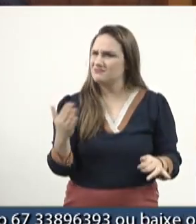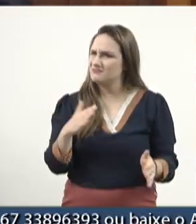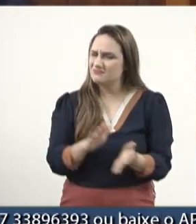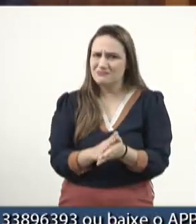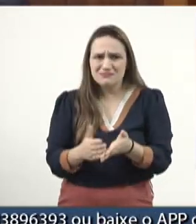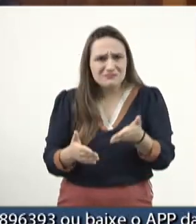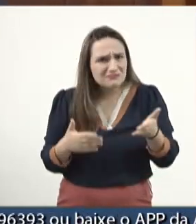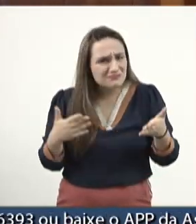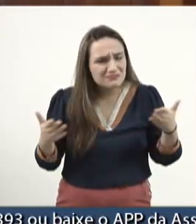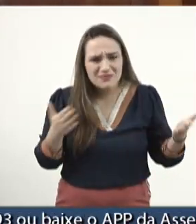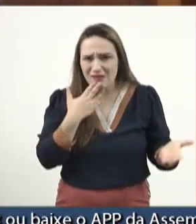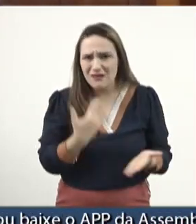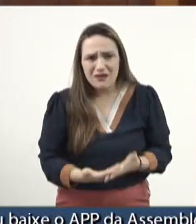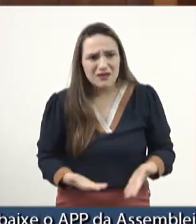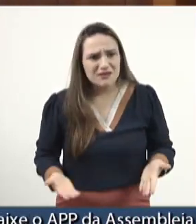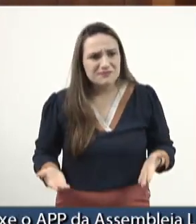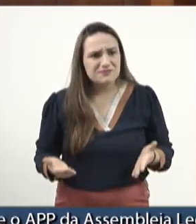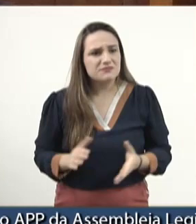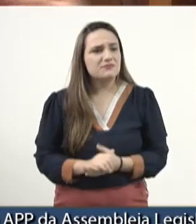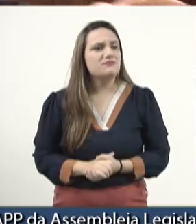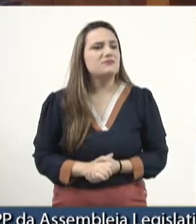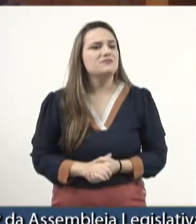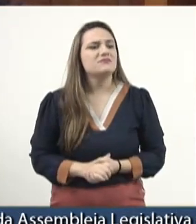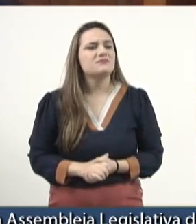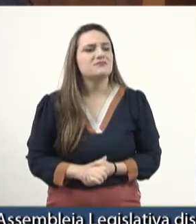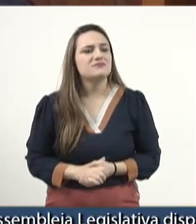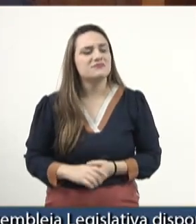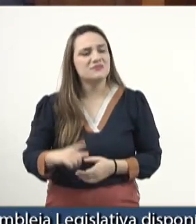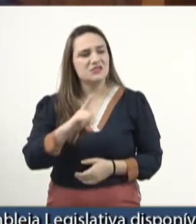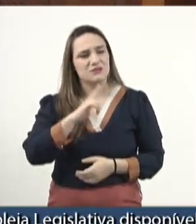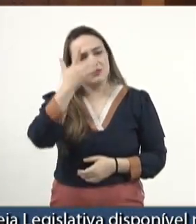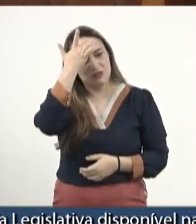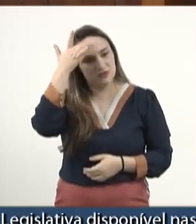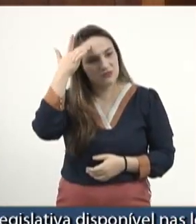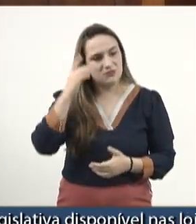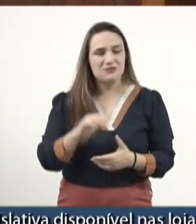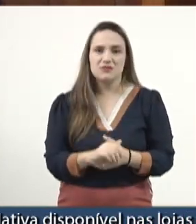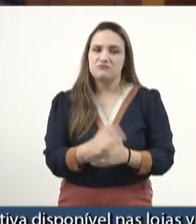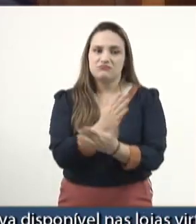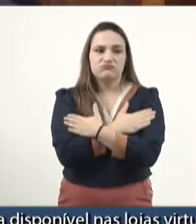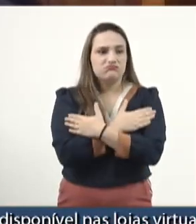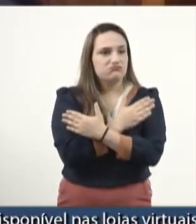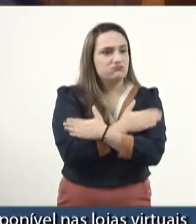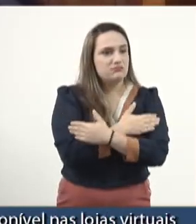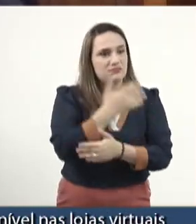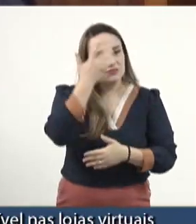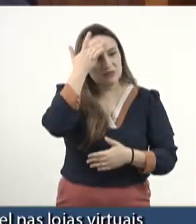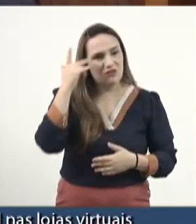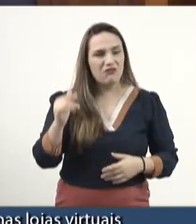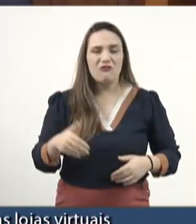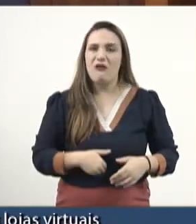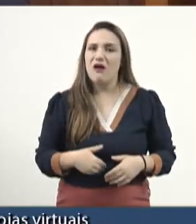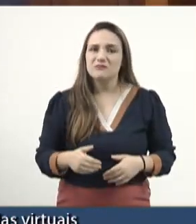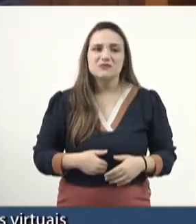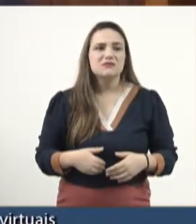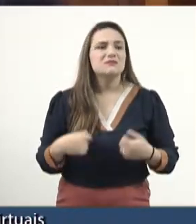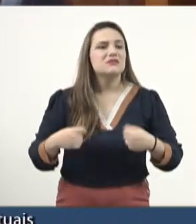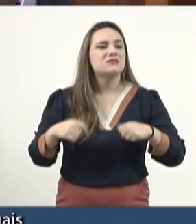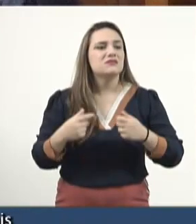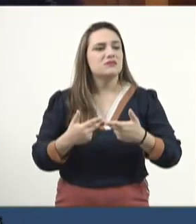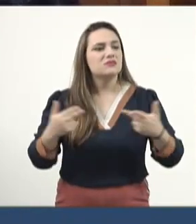impressionante. Você via as pessoas desempregadas, as pessoas passando